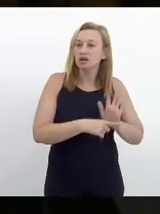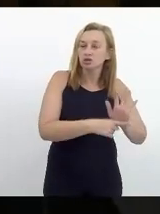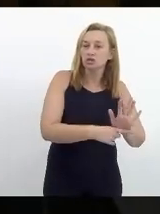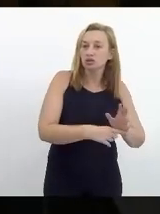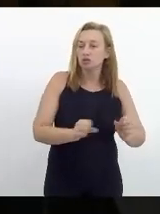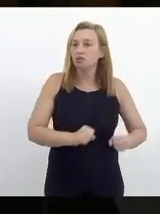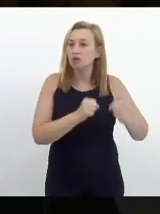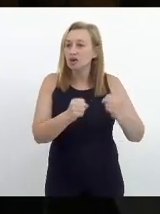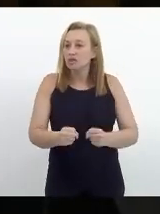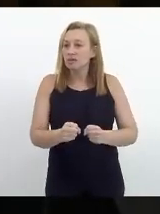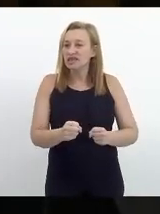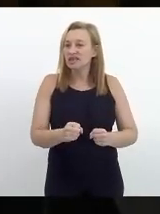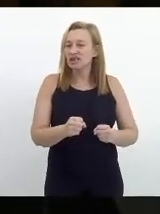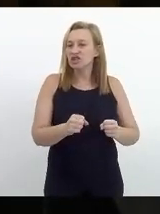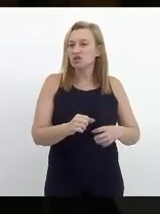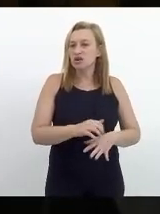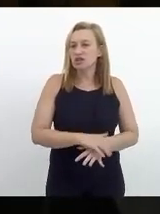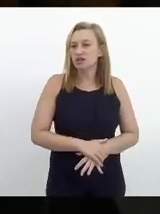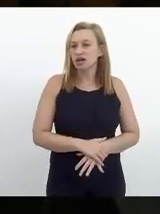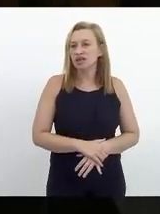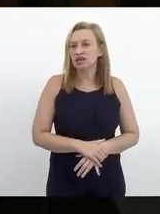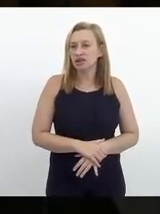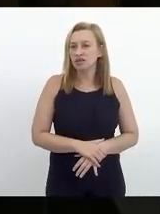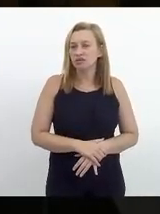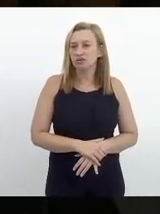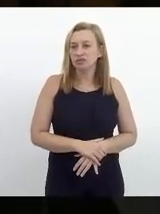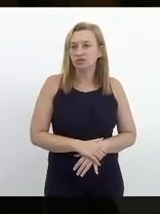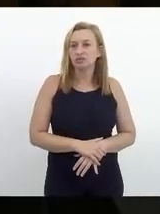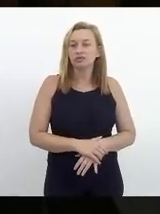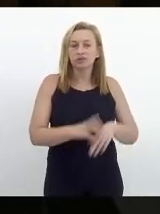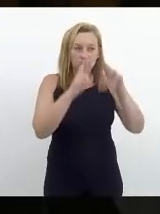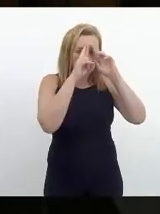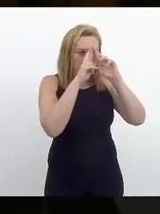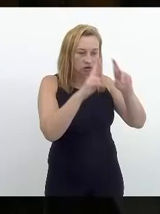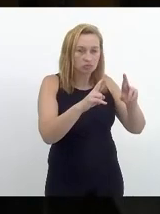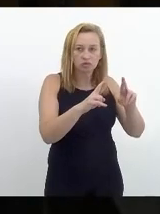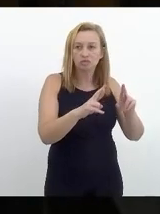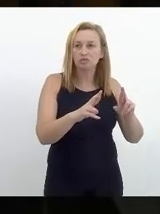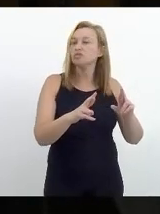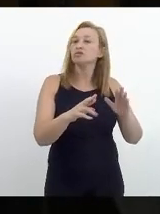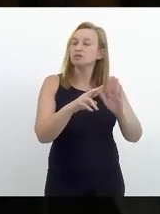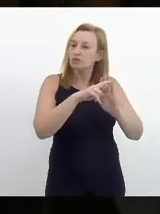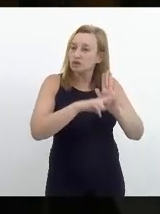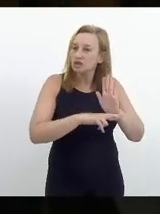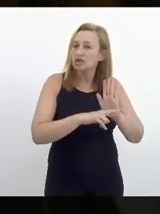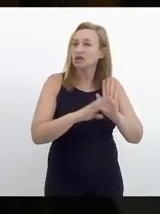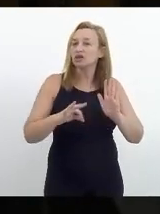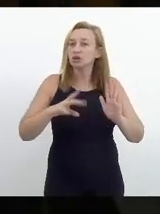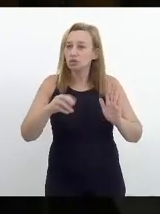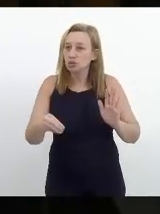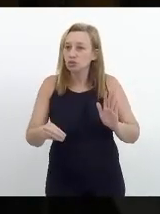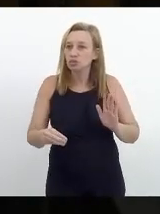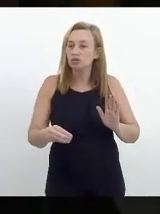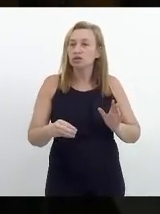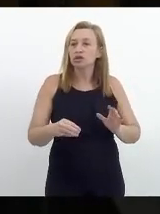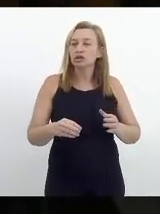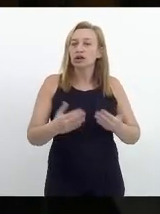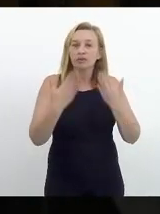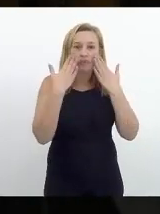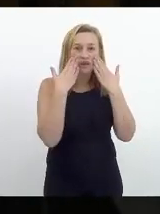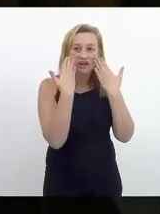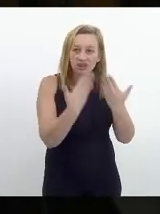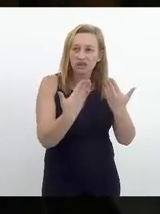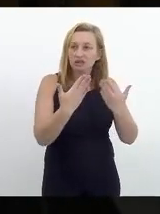o valor do trabalho em equipe, do respeito às regras, enfim. Então, é nesse sentido e com esse espírito que a gente